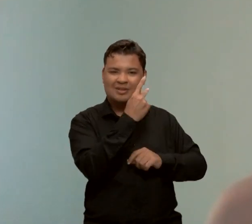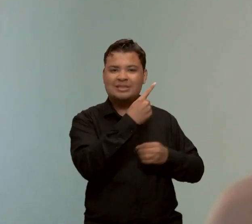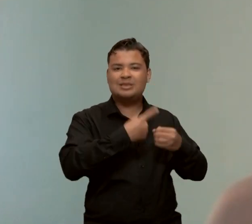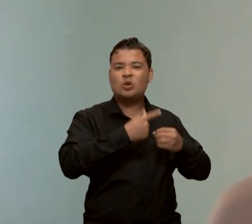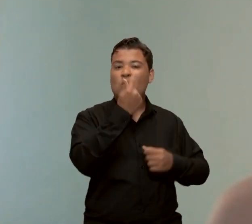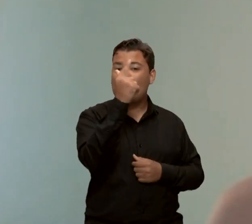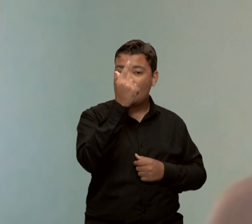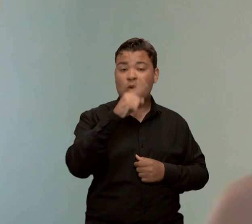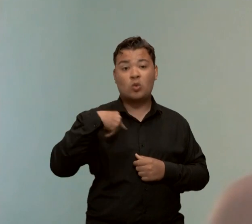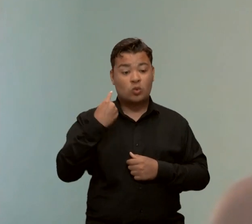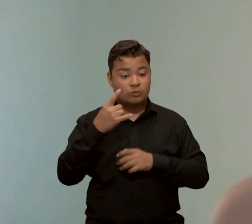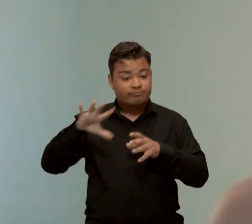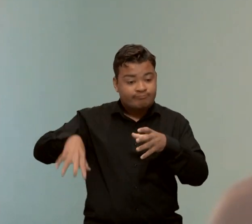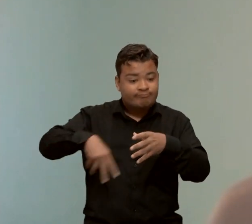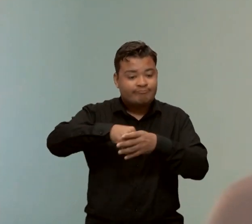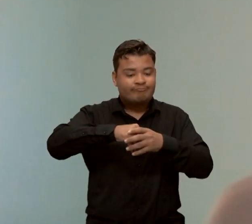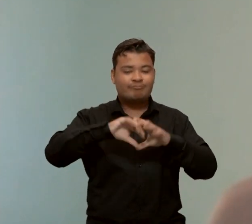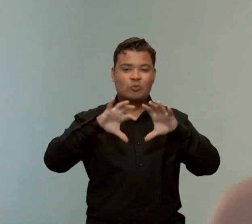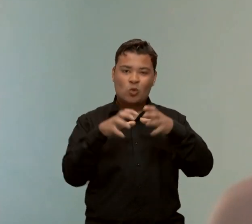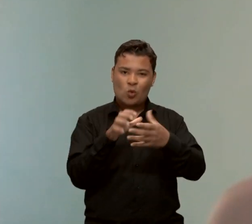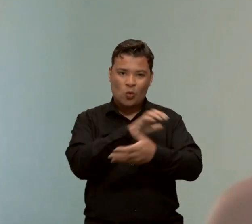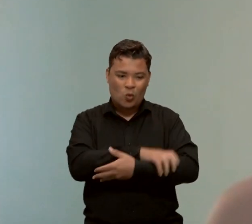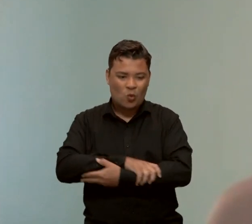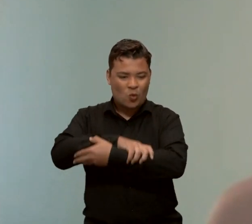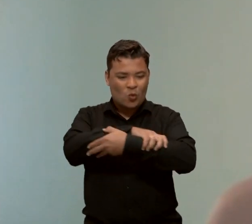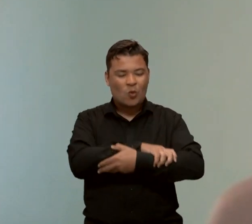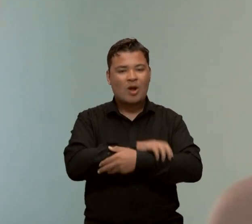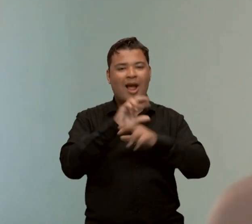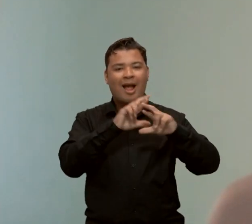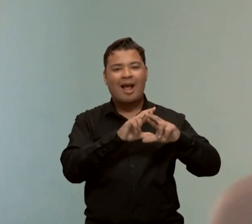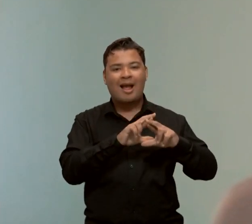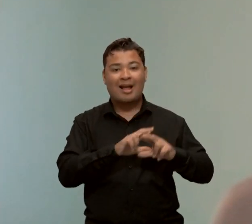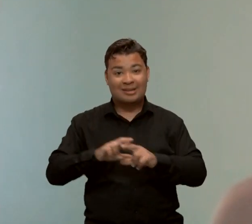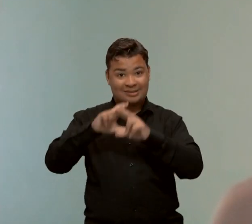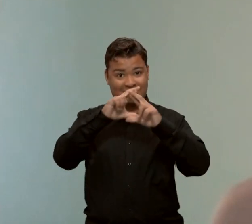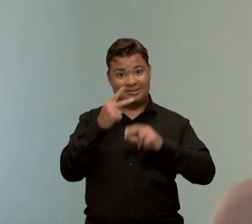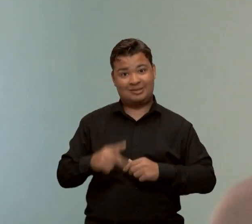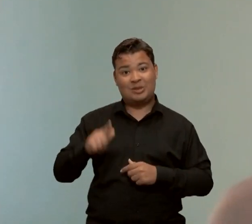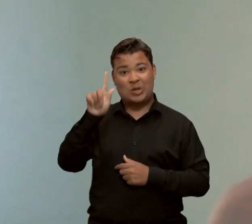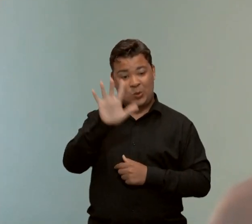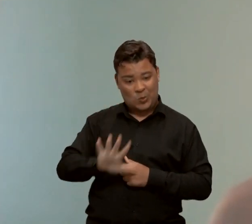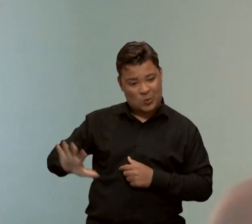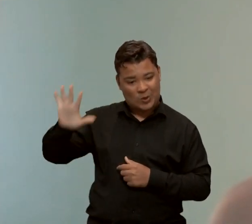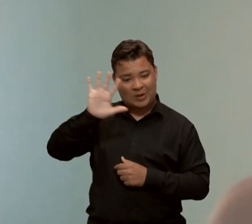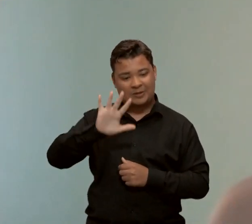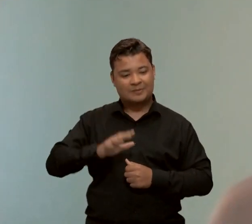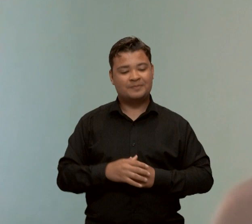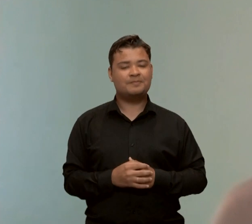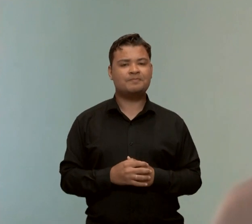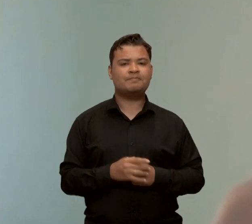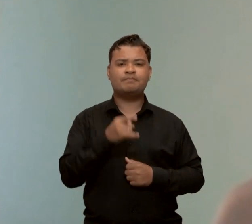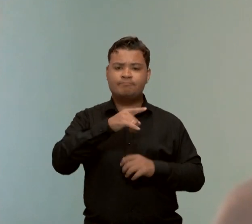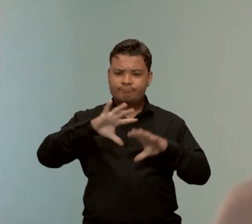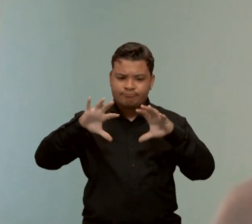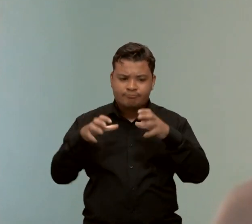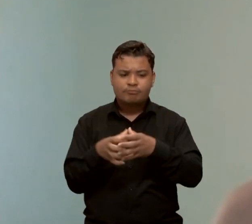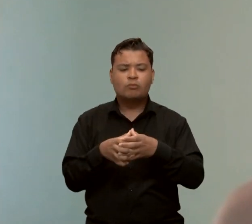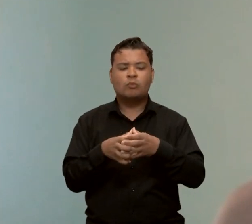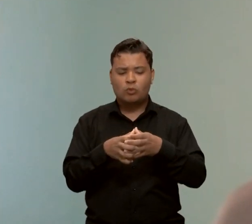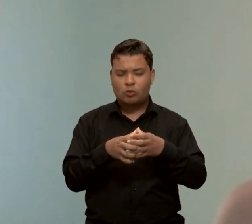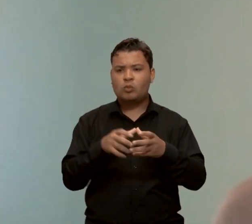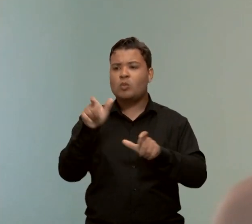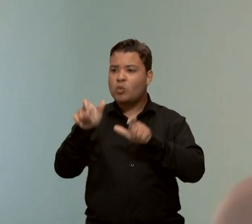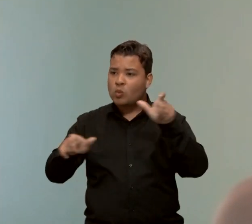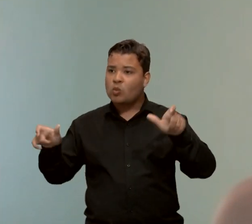fazemos parte do coletivo Recicla Goiás. Esse coletivo é um coletivo comunitário,